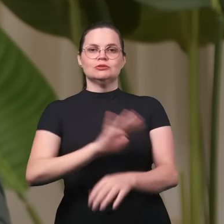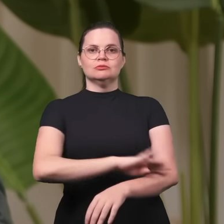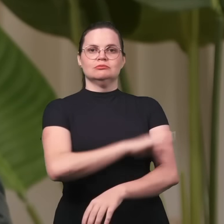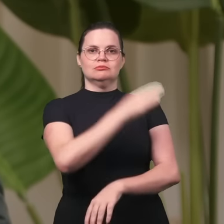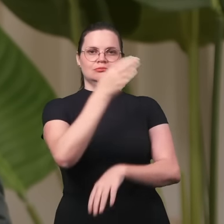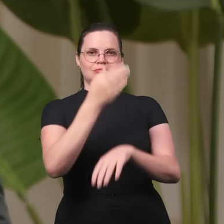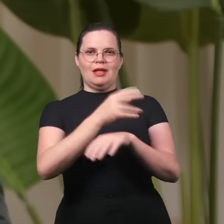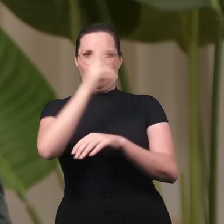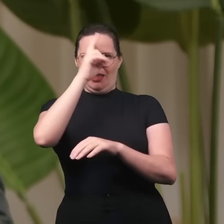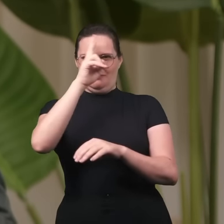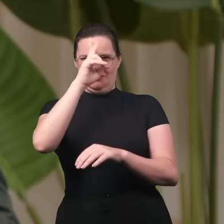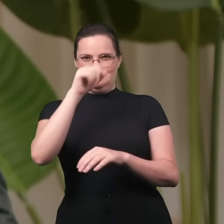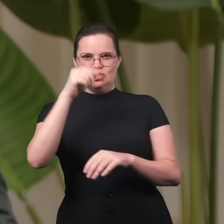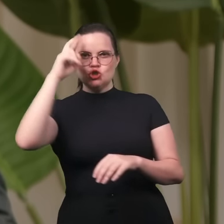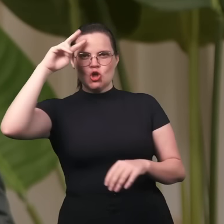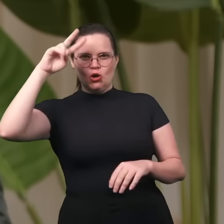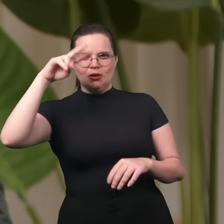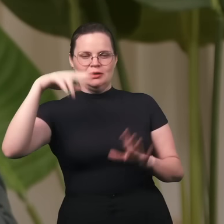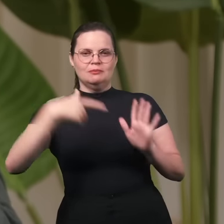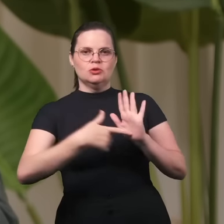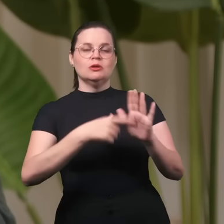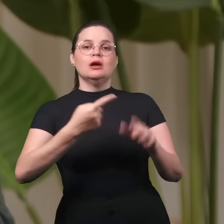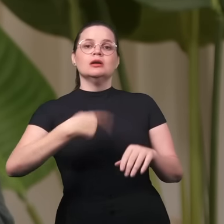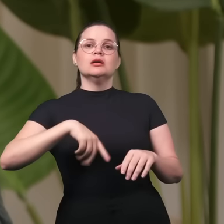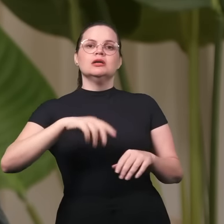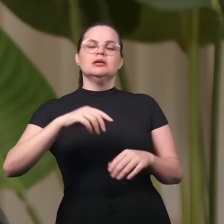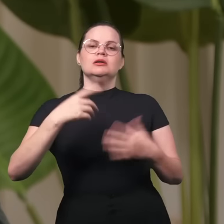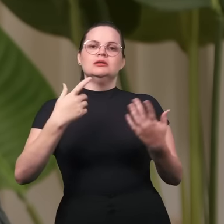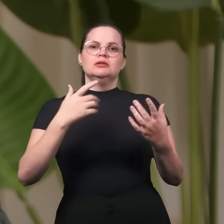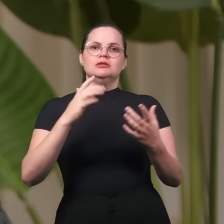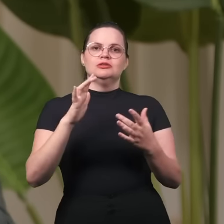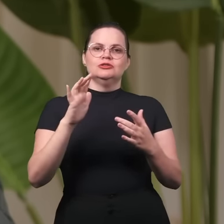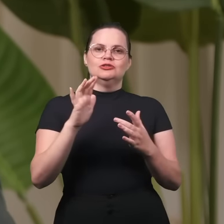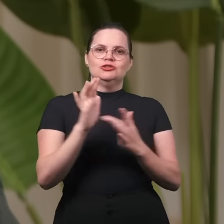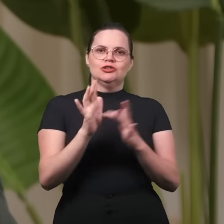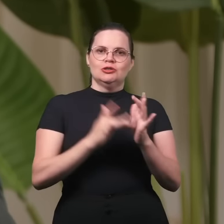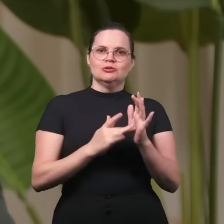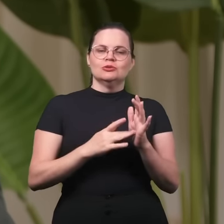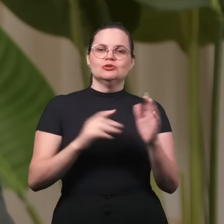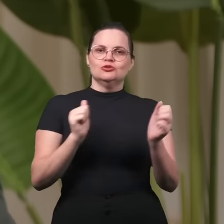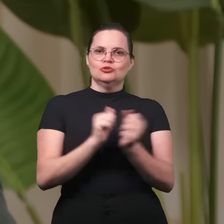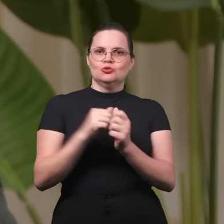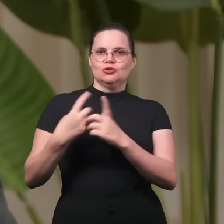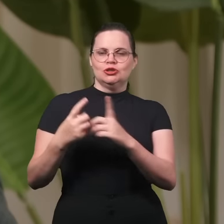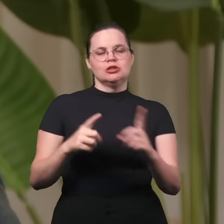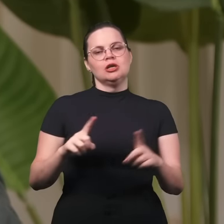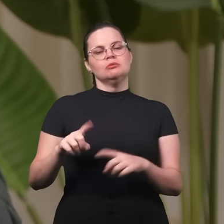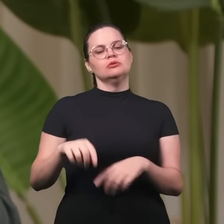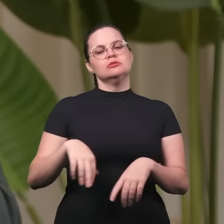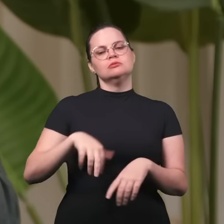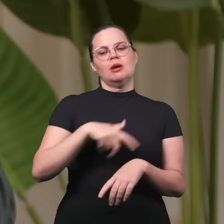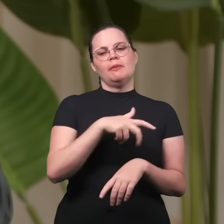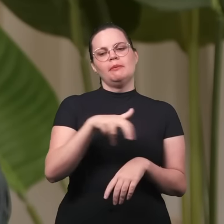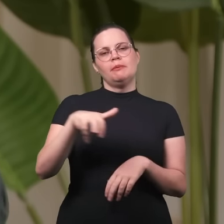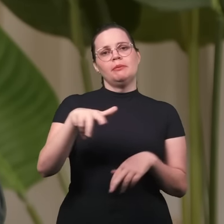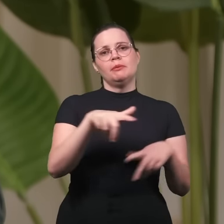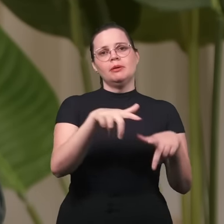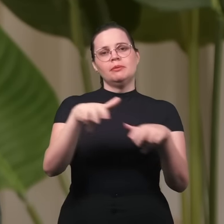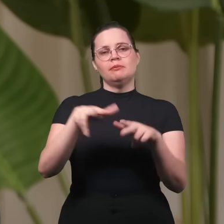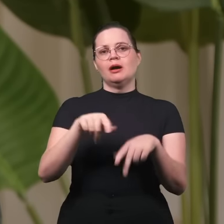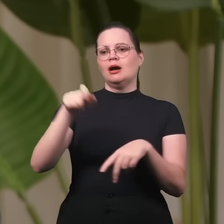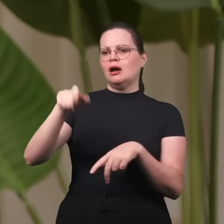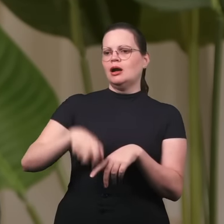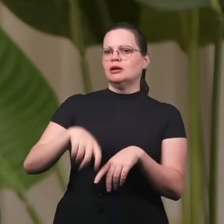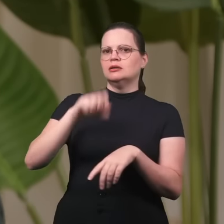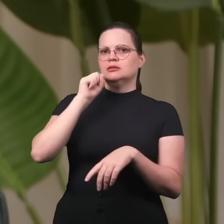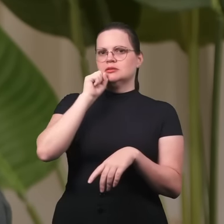passar em Samaria. E os samaritanos, quando perceberam, né, pelo jeito e